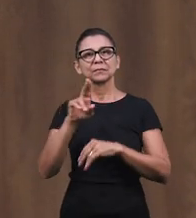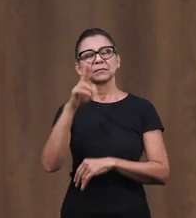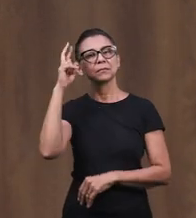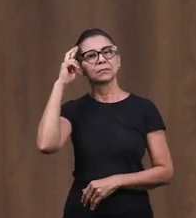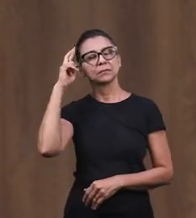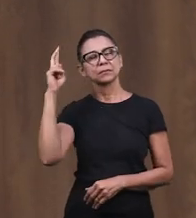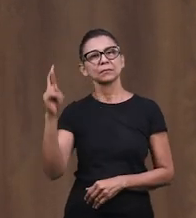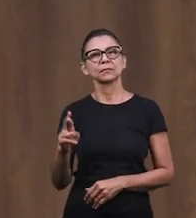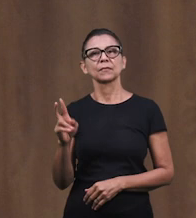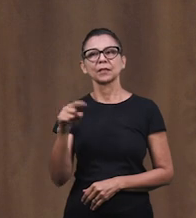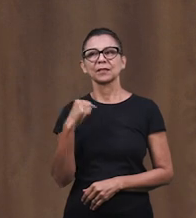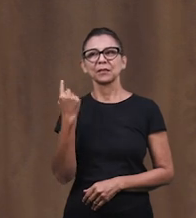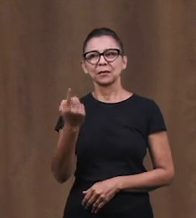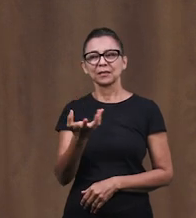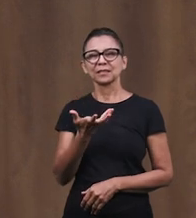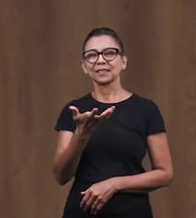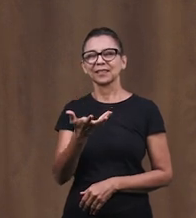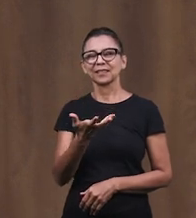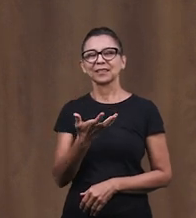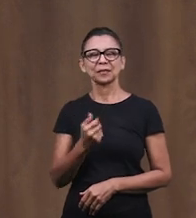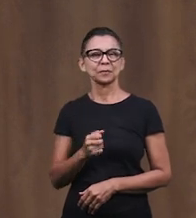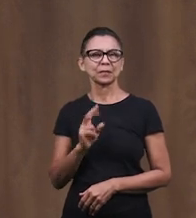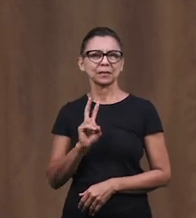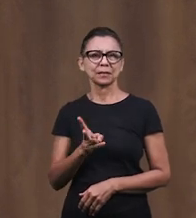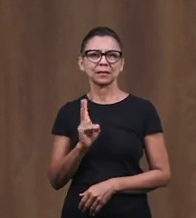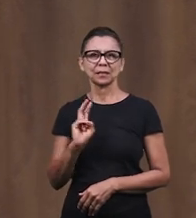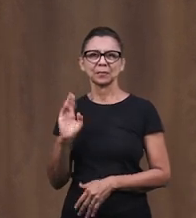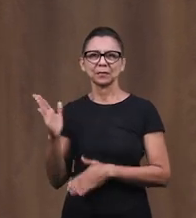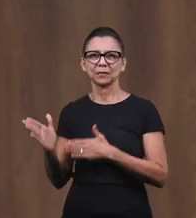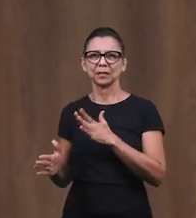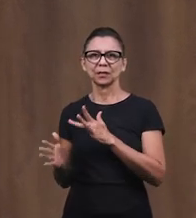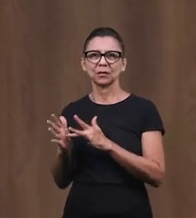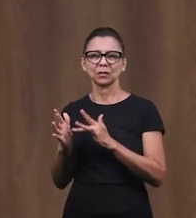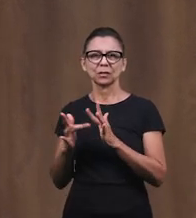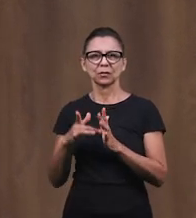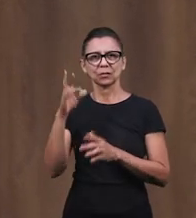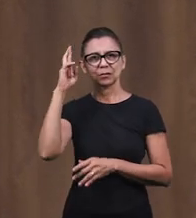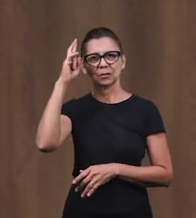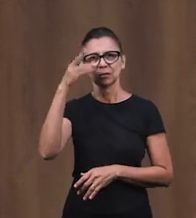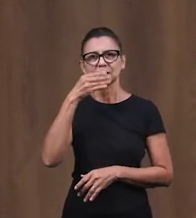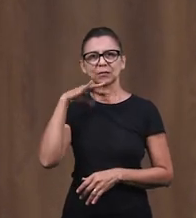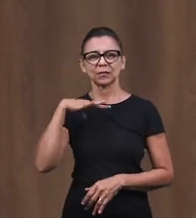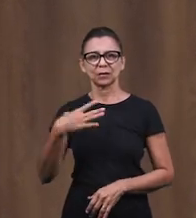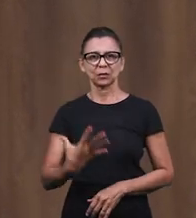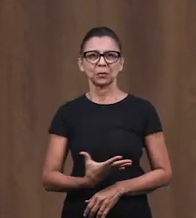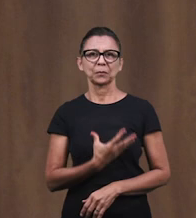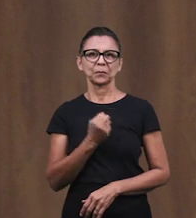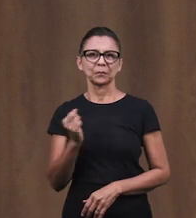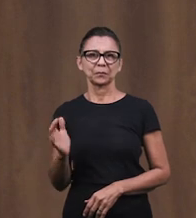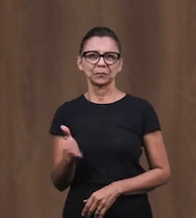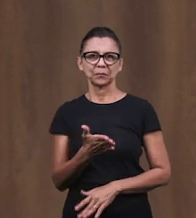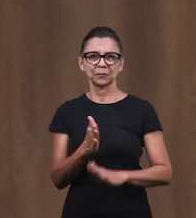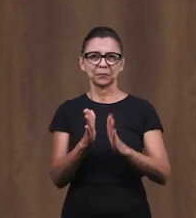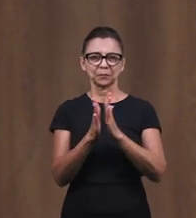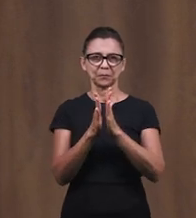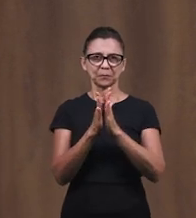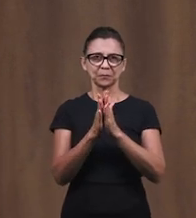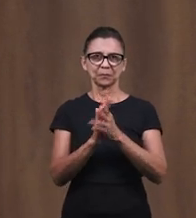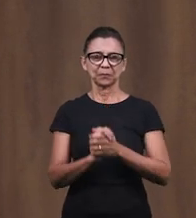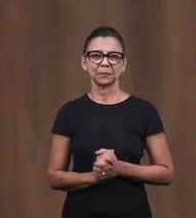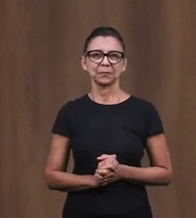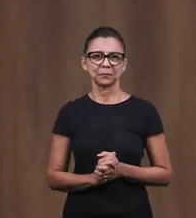louvado seja Deus. Tudo que nós queremos é ser fiel ao nosso Jesus, ao nosso Senhor e Salvador. Vamos orar ao